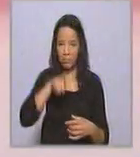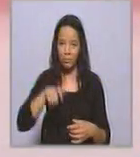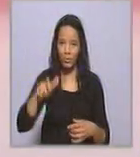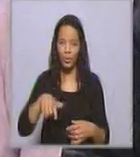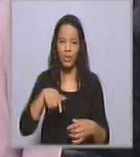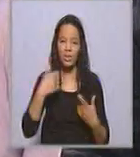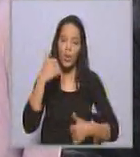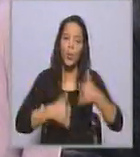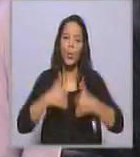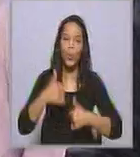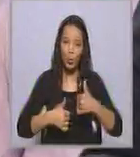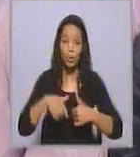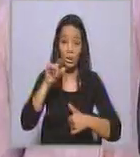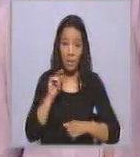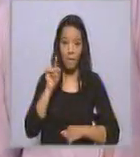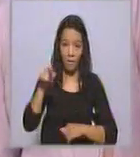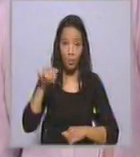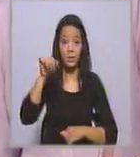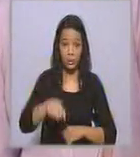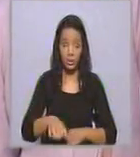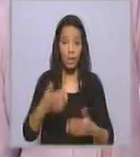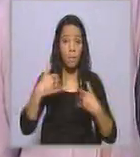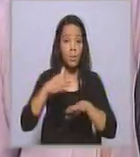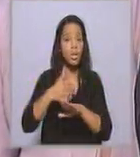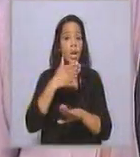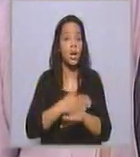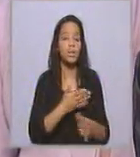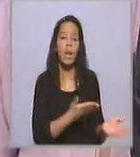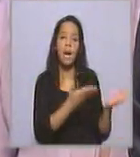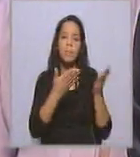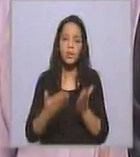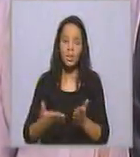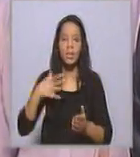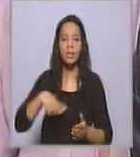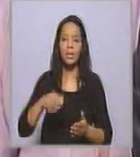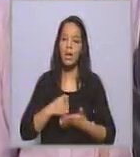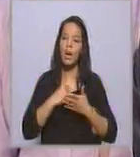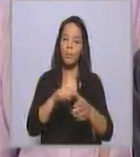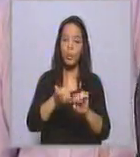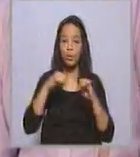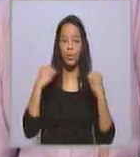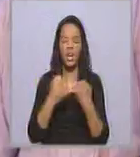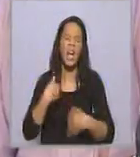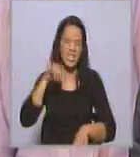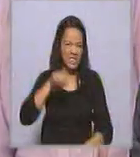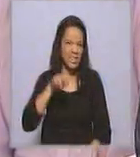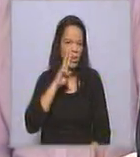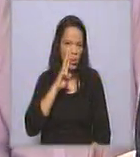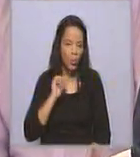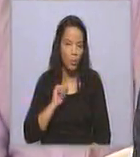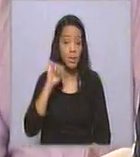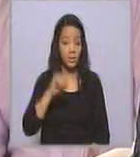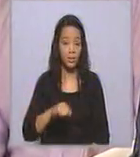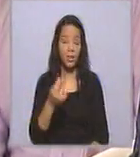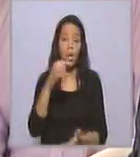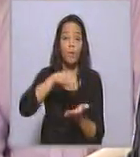neste concurso vão estar também, não é? Vão estar também, mas antes de apresentá-los, eu queria aqui reforçar a ação social. Uhum. Vamos ter, pois é, desculpa. Exatamente, vamos ter a